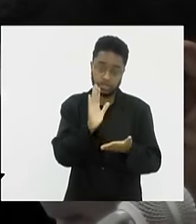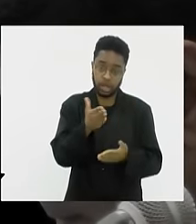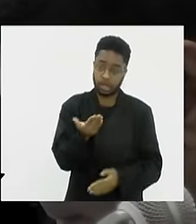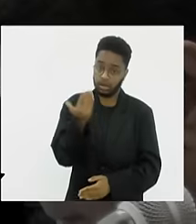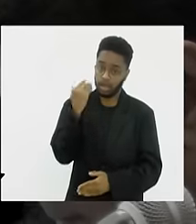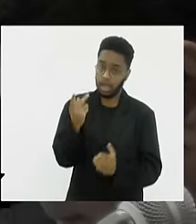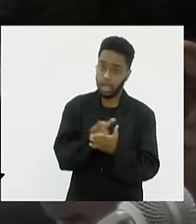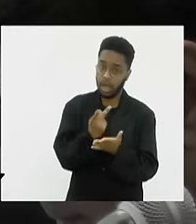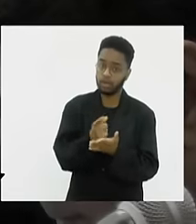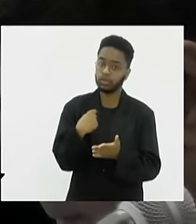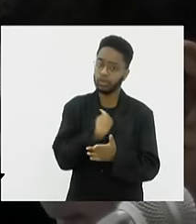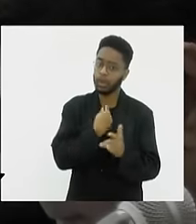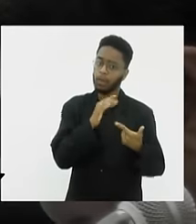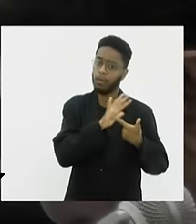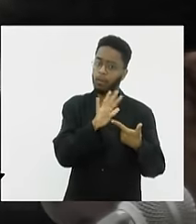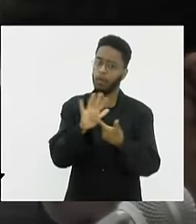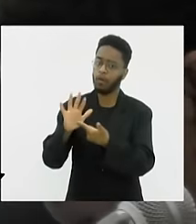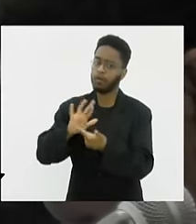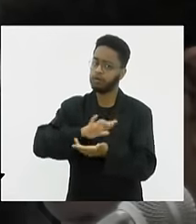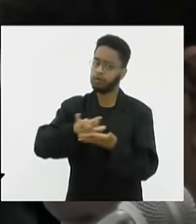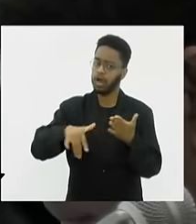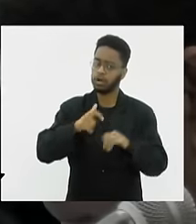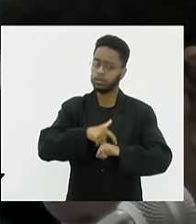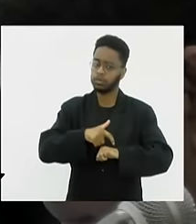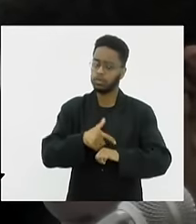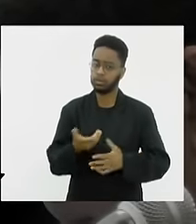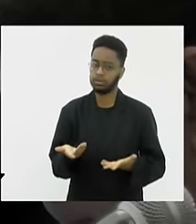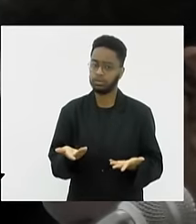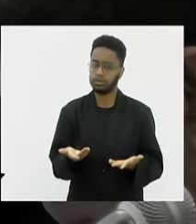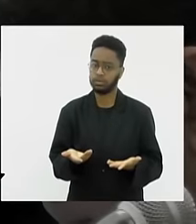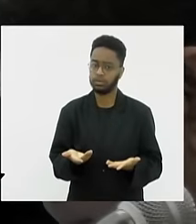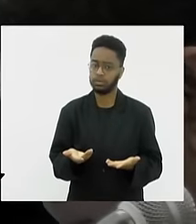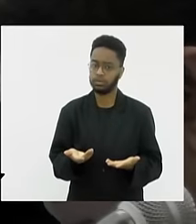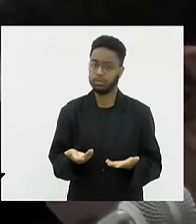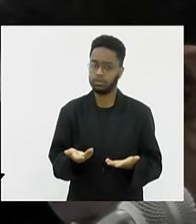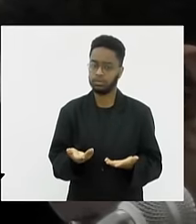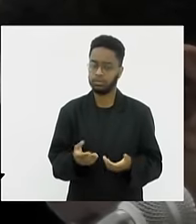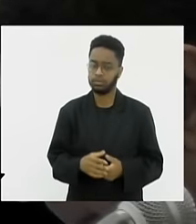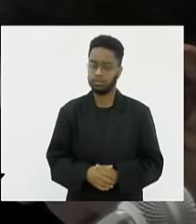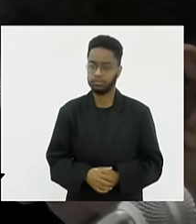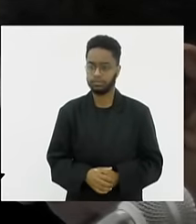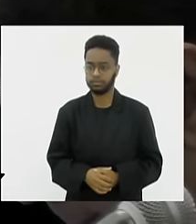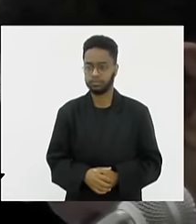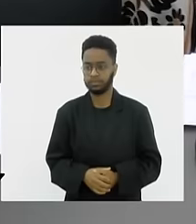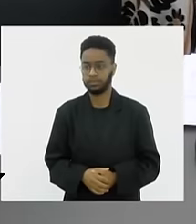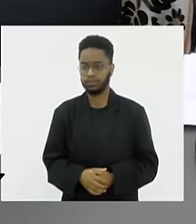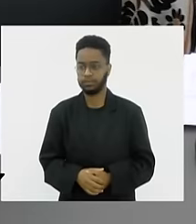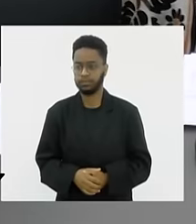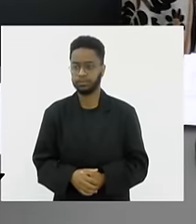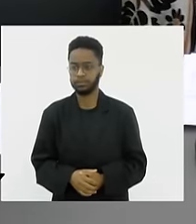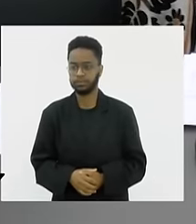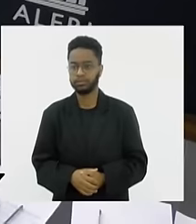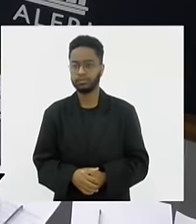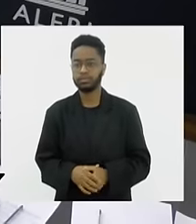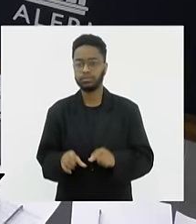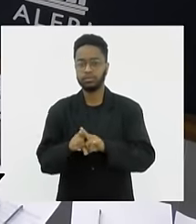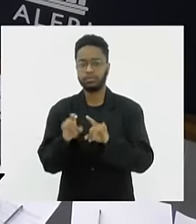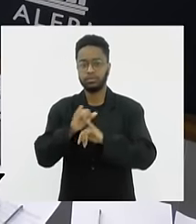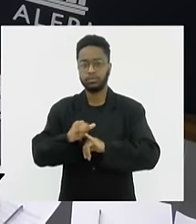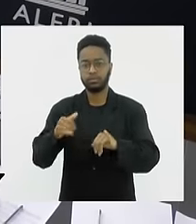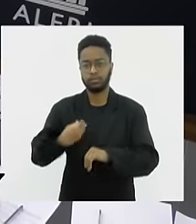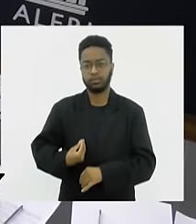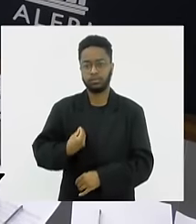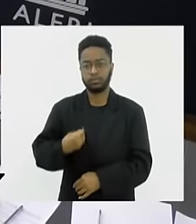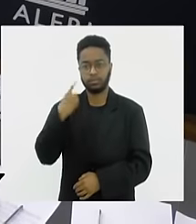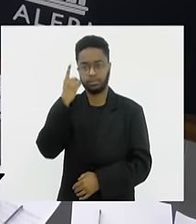Nós mostramos em diversas oportunidades. Hoje, quero destacar a presença do nosso irmão, sempre deputado,